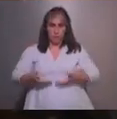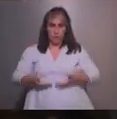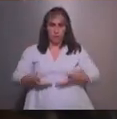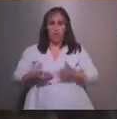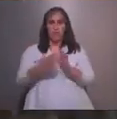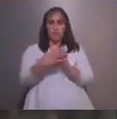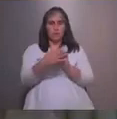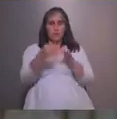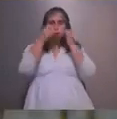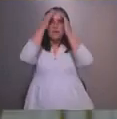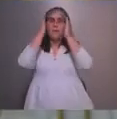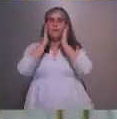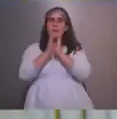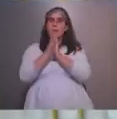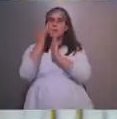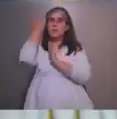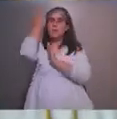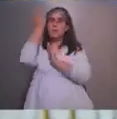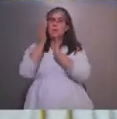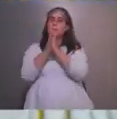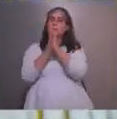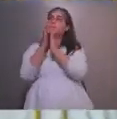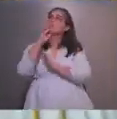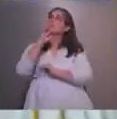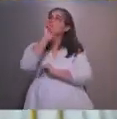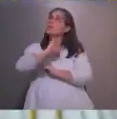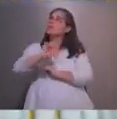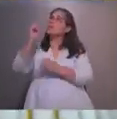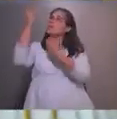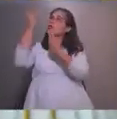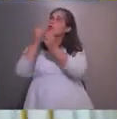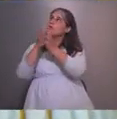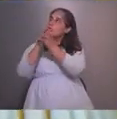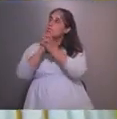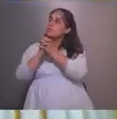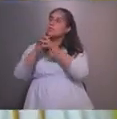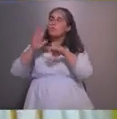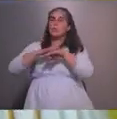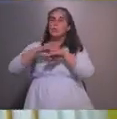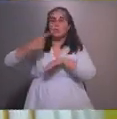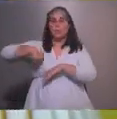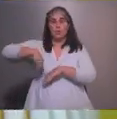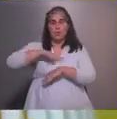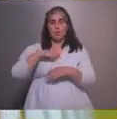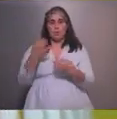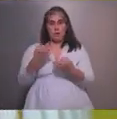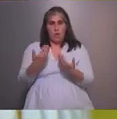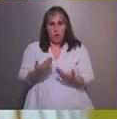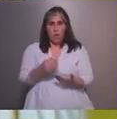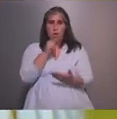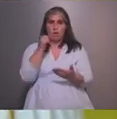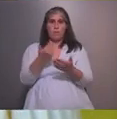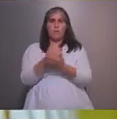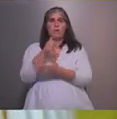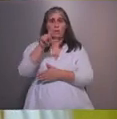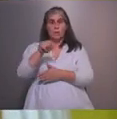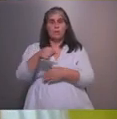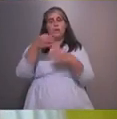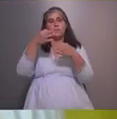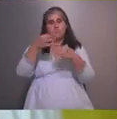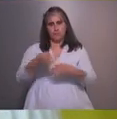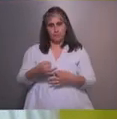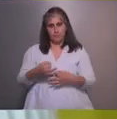Jesus. Santa Maria, Mãe de Deus, rogai por nós, pecadores, agora e na hora da nossa morte.